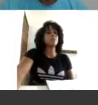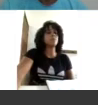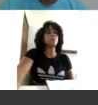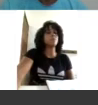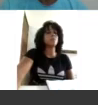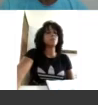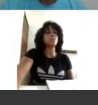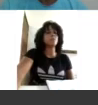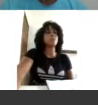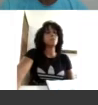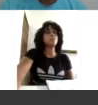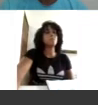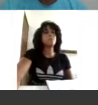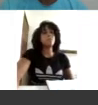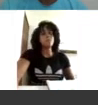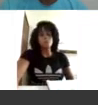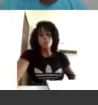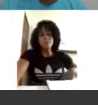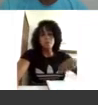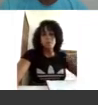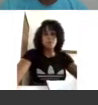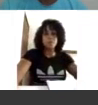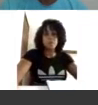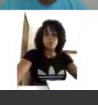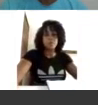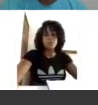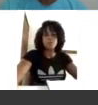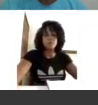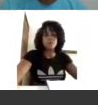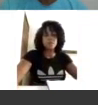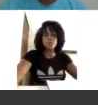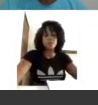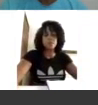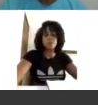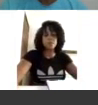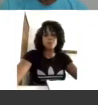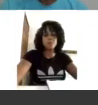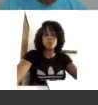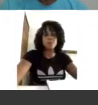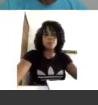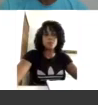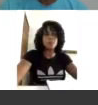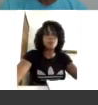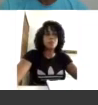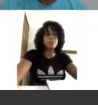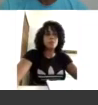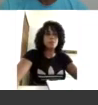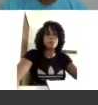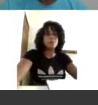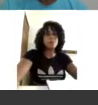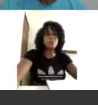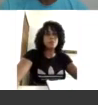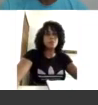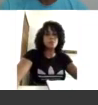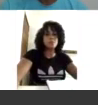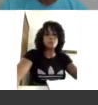em grupos, né, mistos, onde tinha participação de discentes de educação física e ciências naturais, trabalhando temas